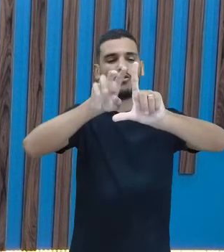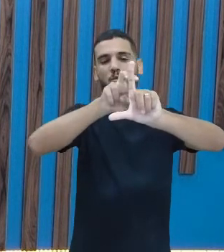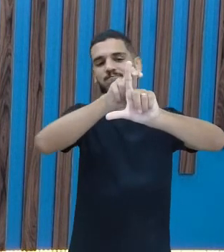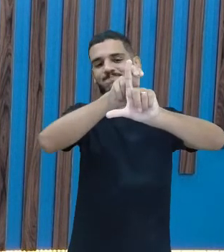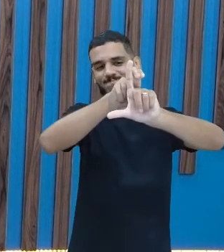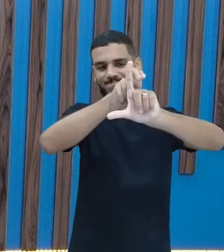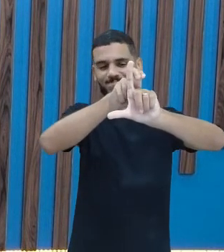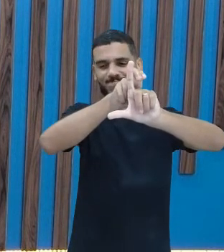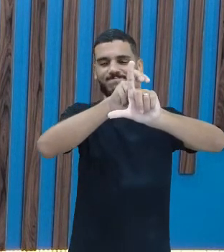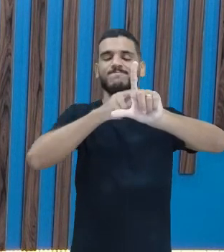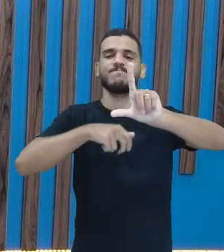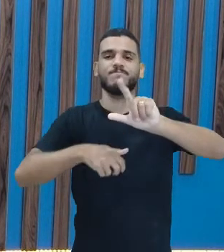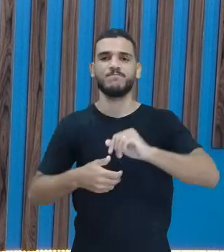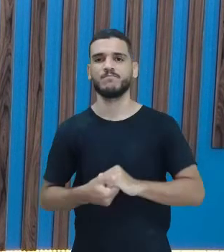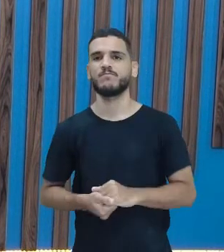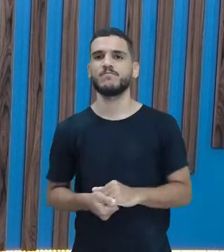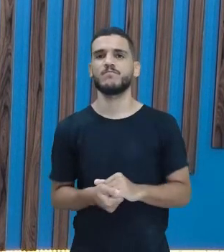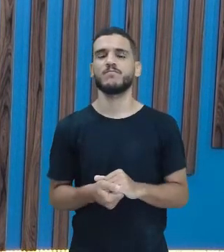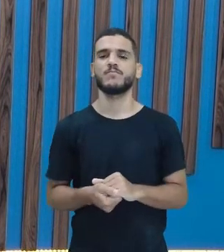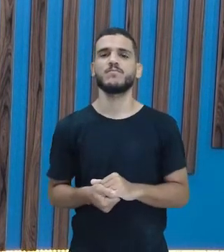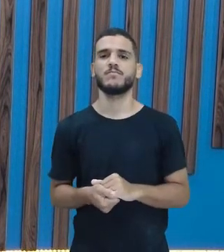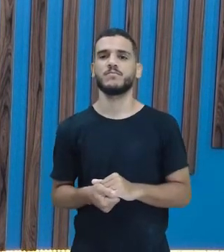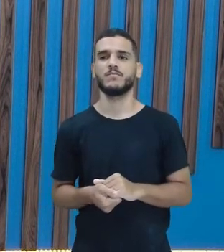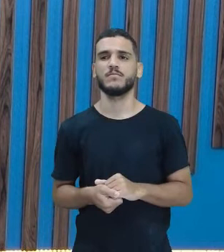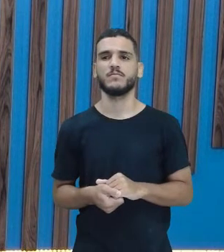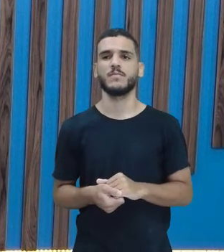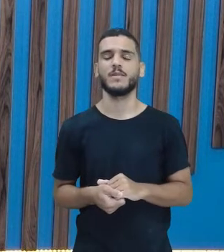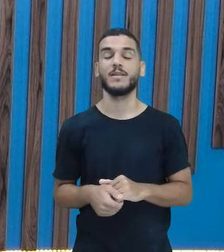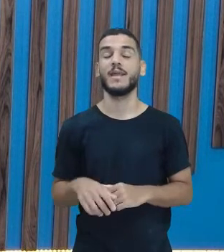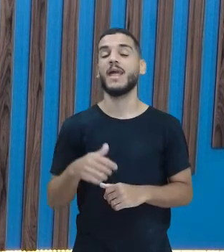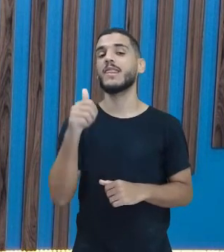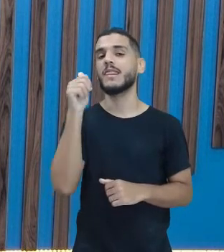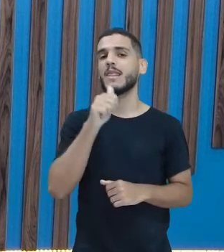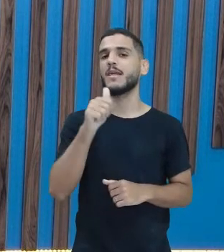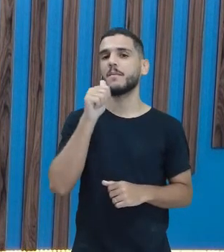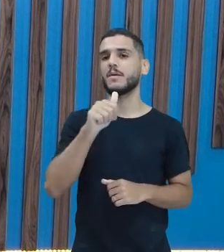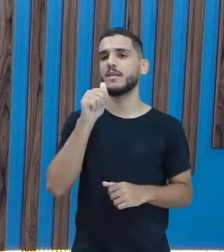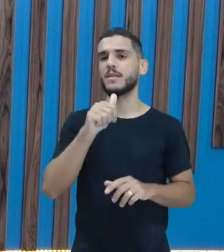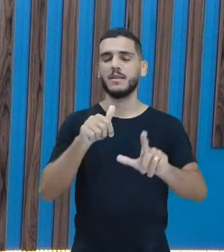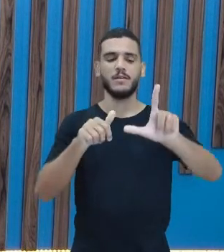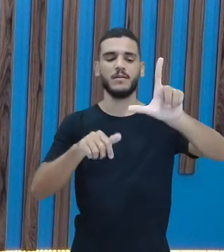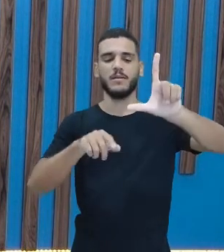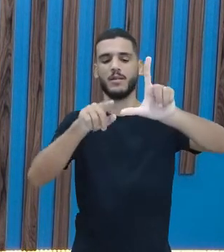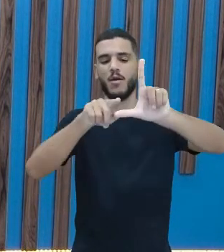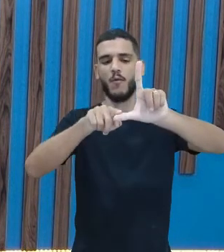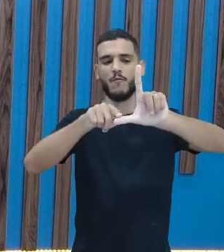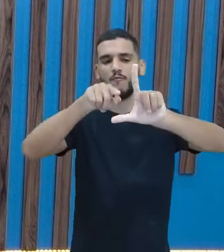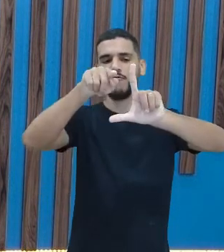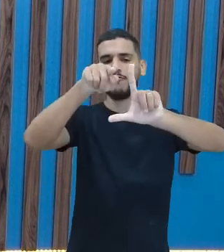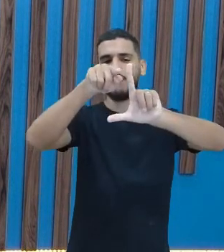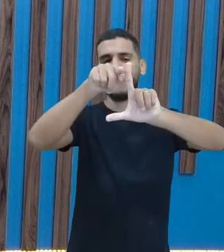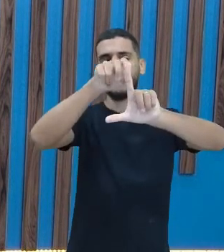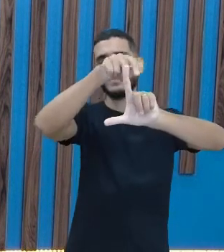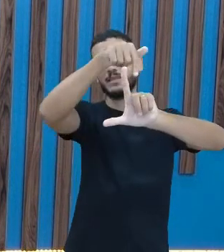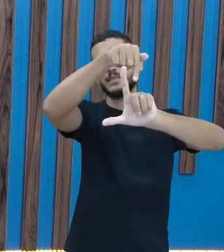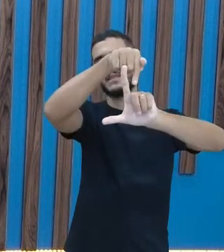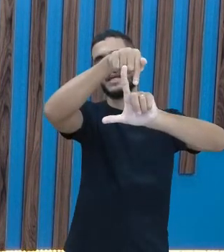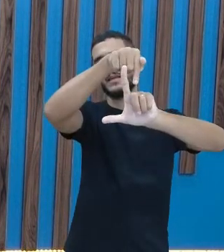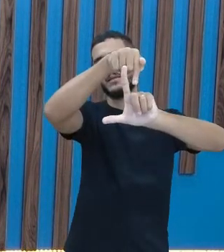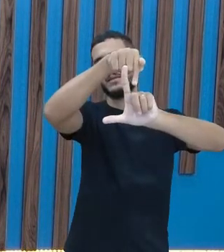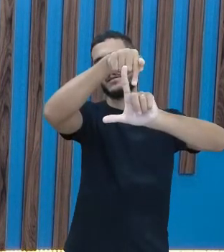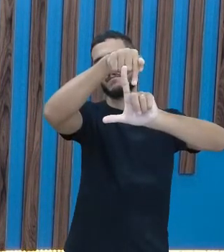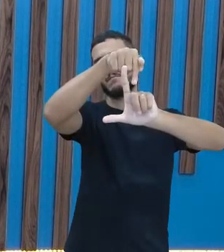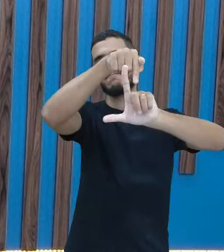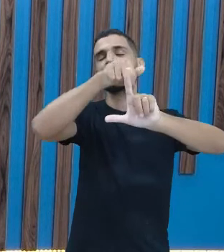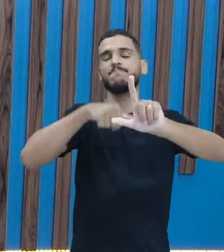foram pesquisados, tá certo? E na barra das meninas, eu tenho aqui a barra, ela para justamente na